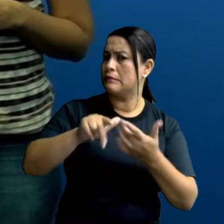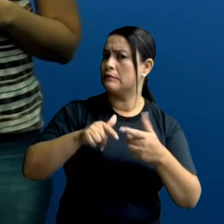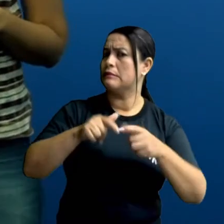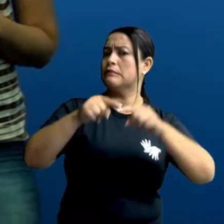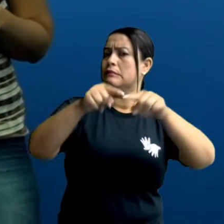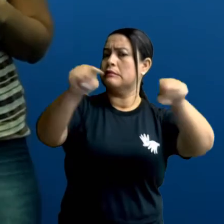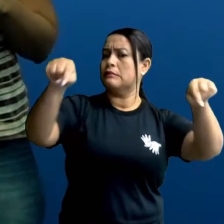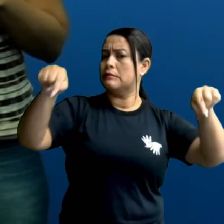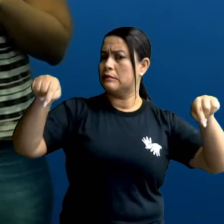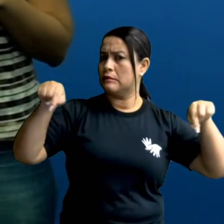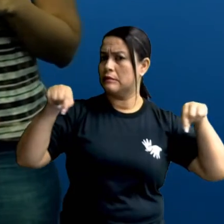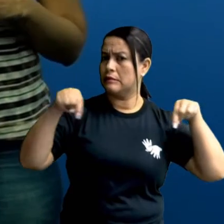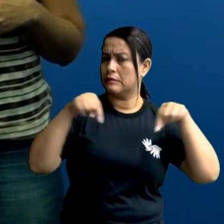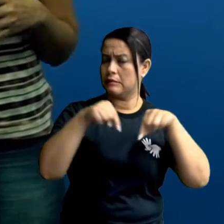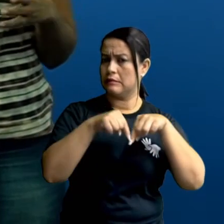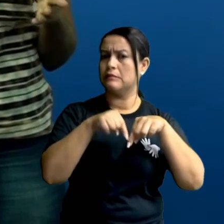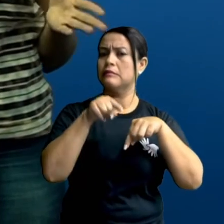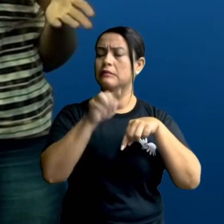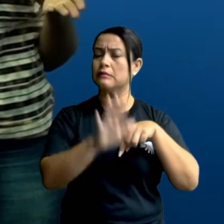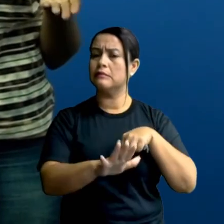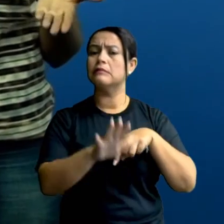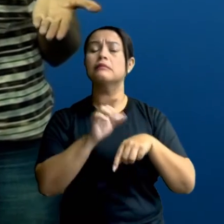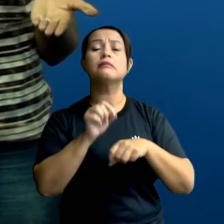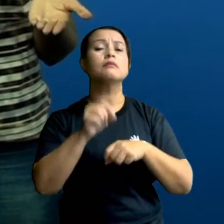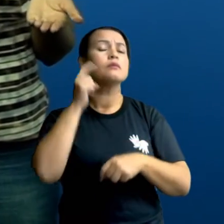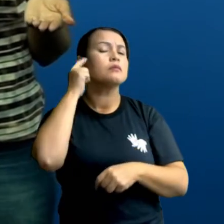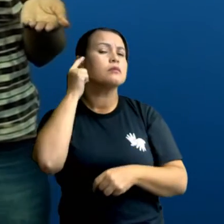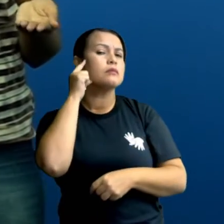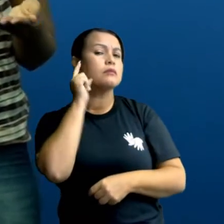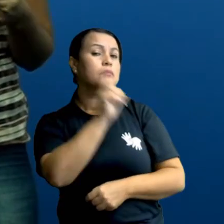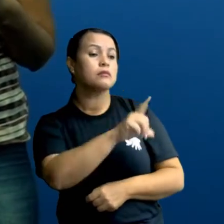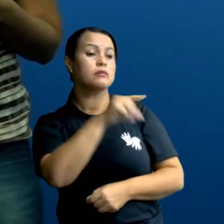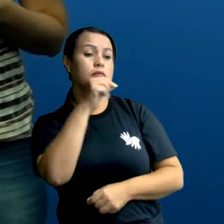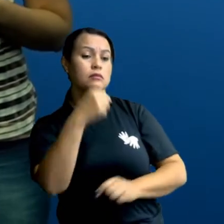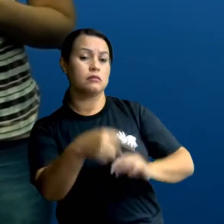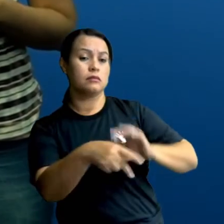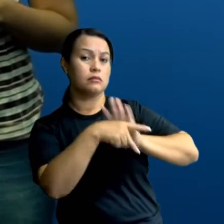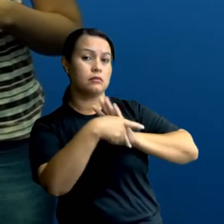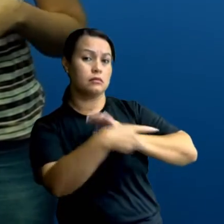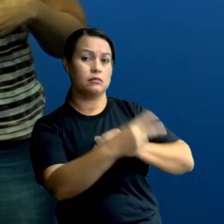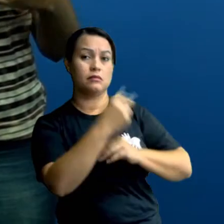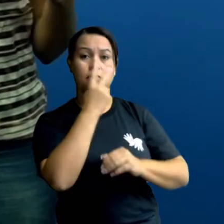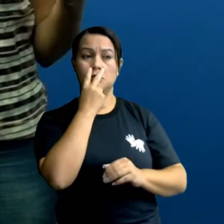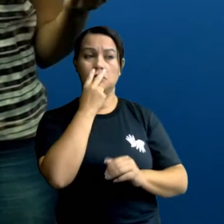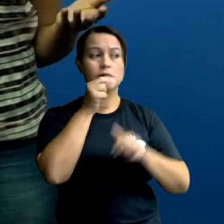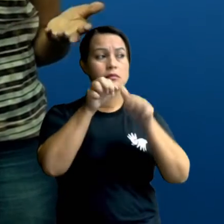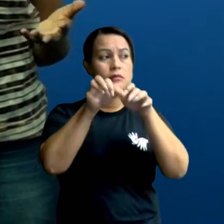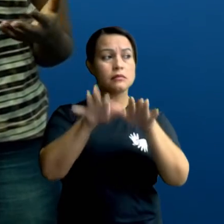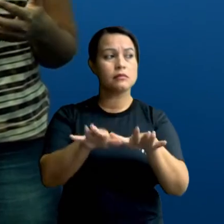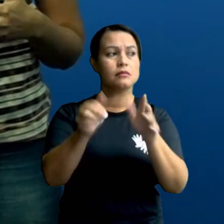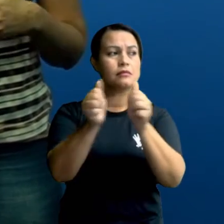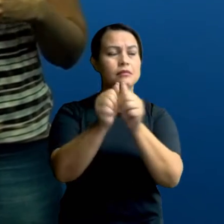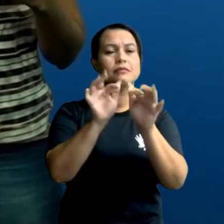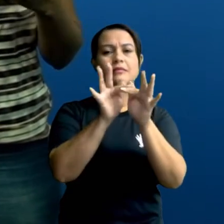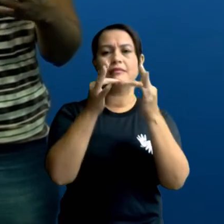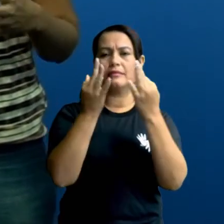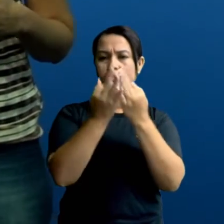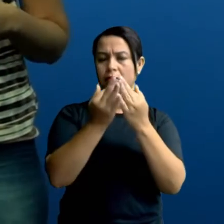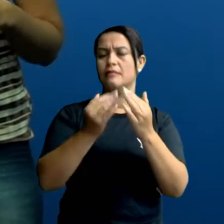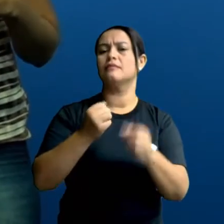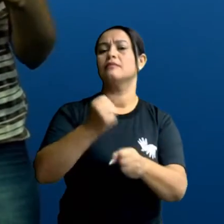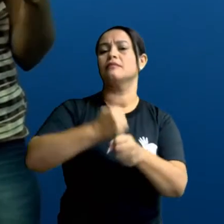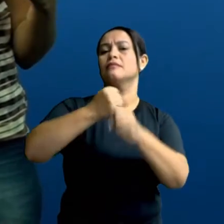os colonos, e aí ele escolheu a nossa cidade, estabeleceu com a família, ergueu as igrejas,